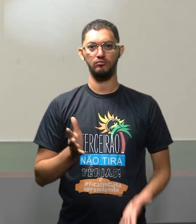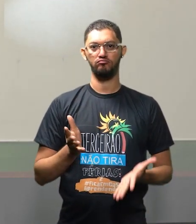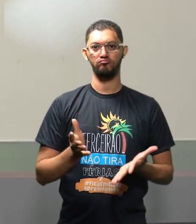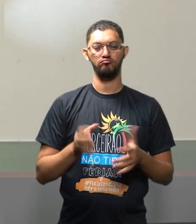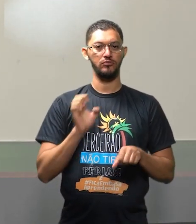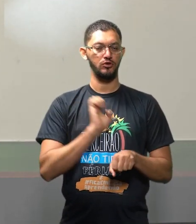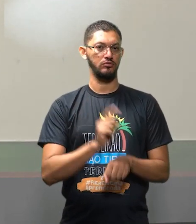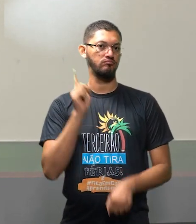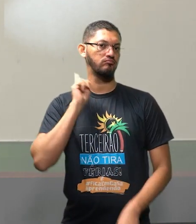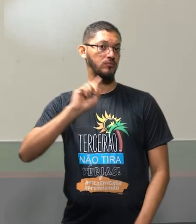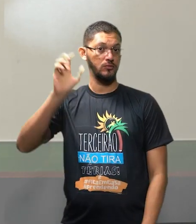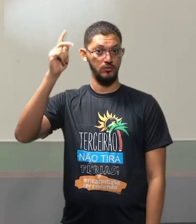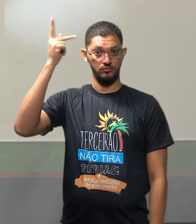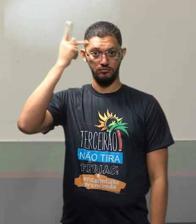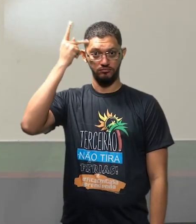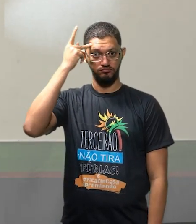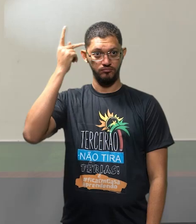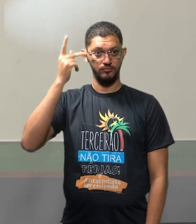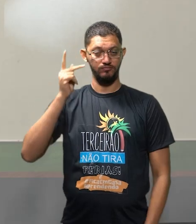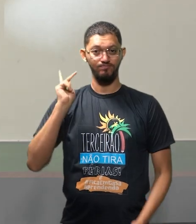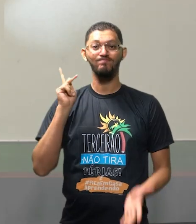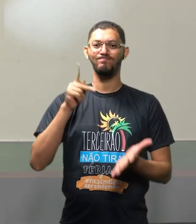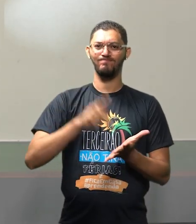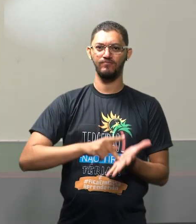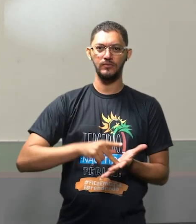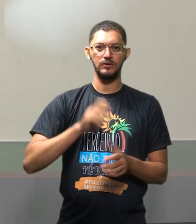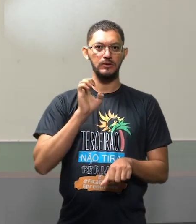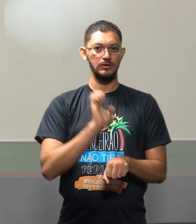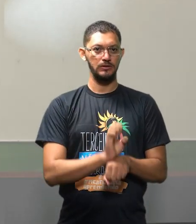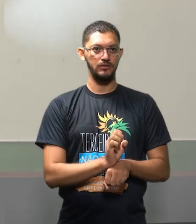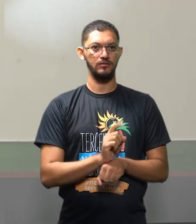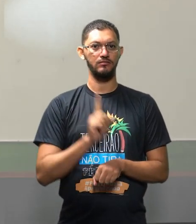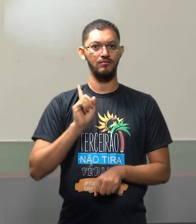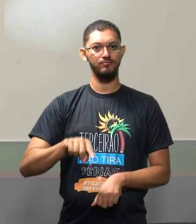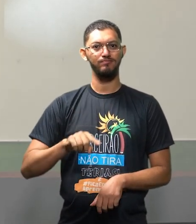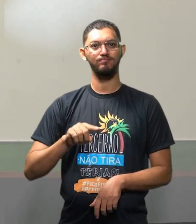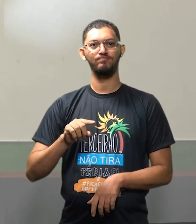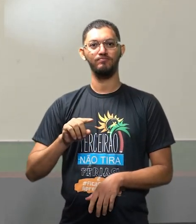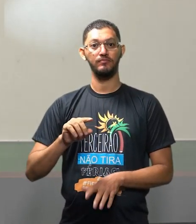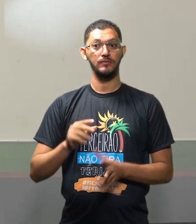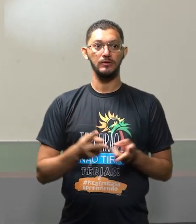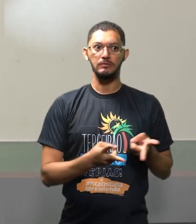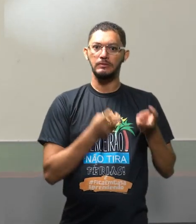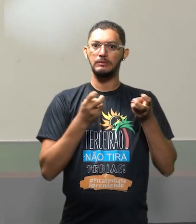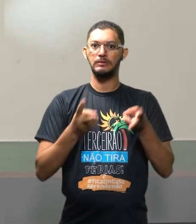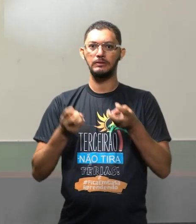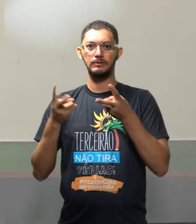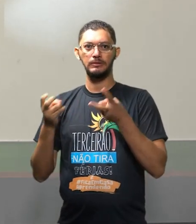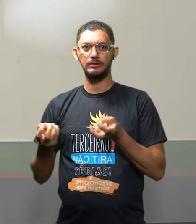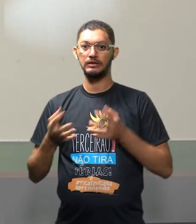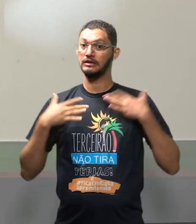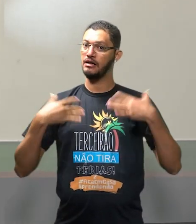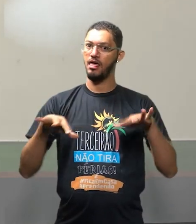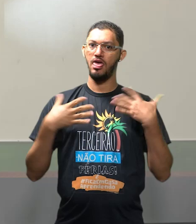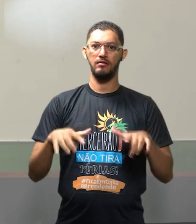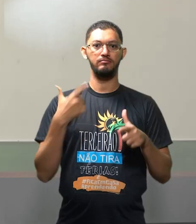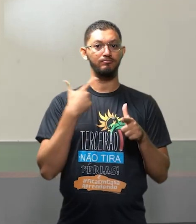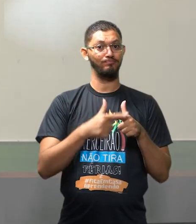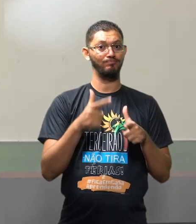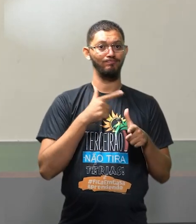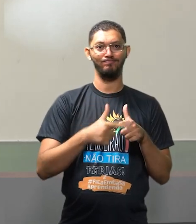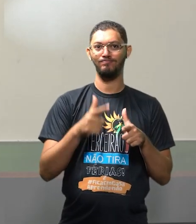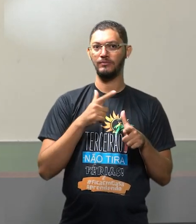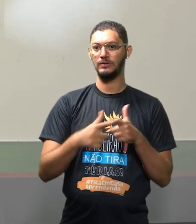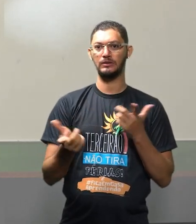São Paulo e Minas Gerais, e de fato são os estados onde essa realidade é mais evidente, onde esse problema, essa